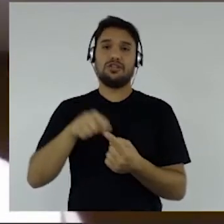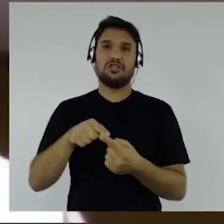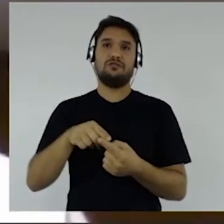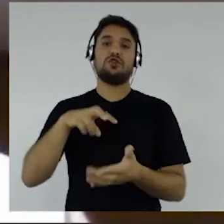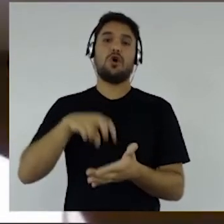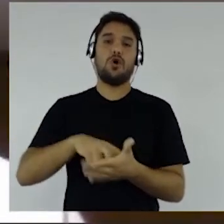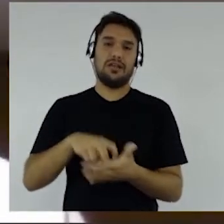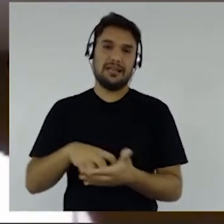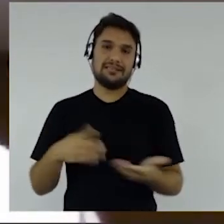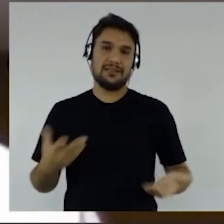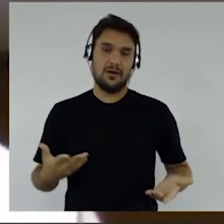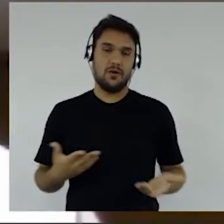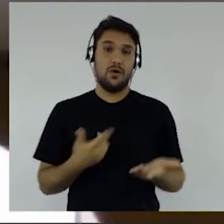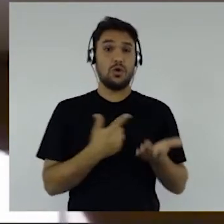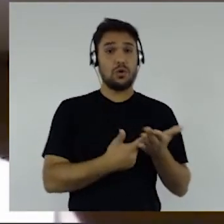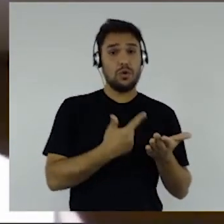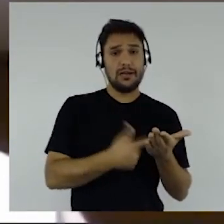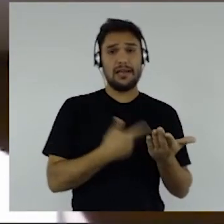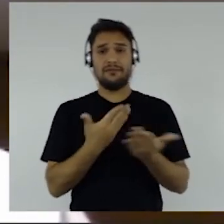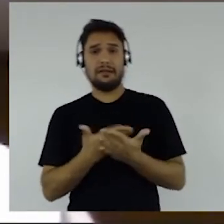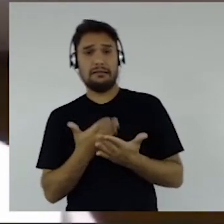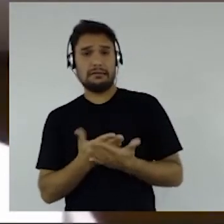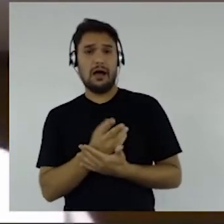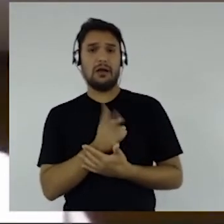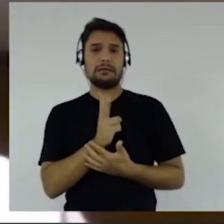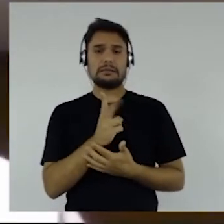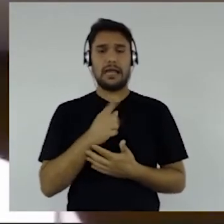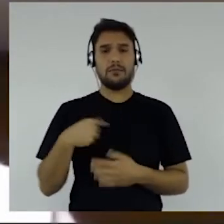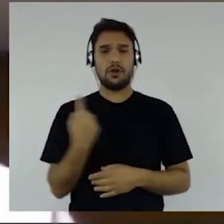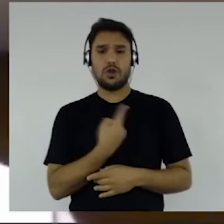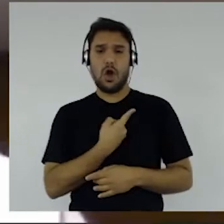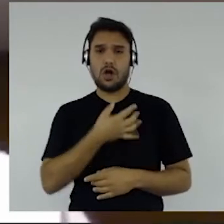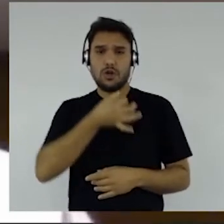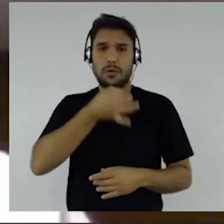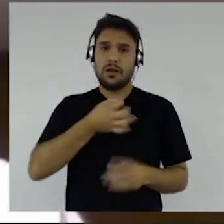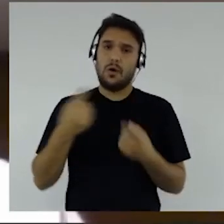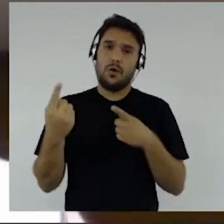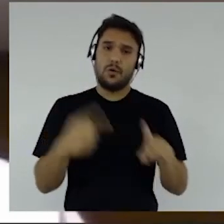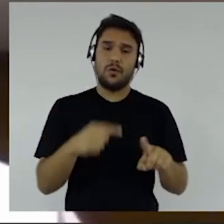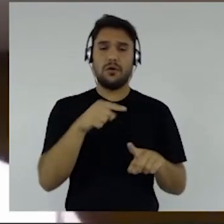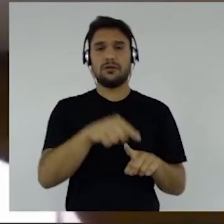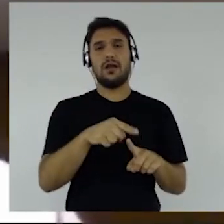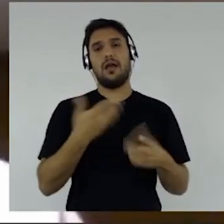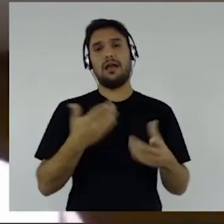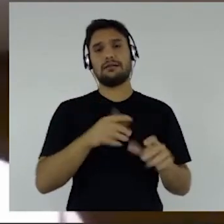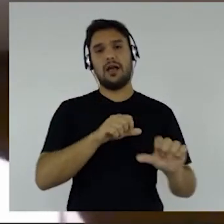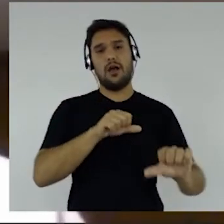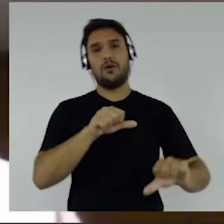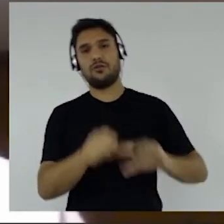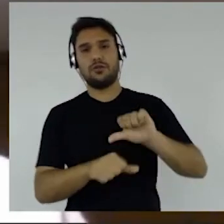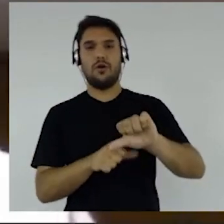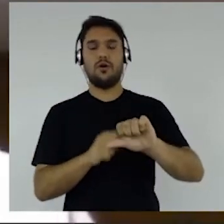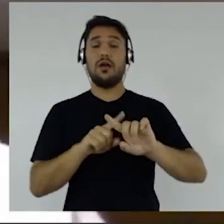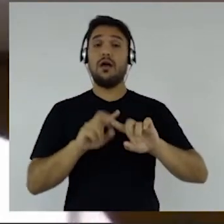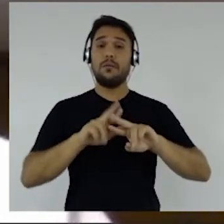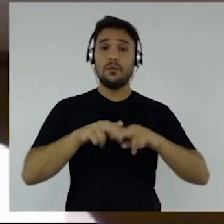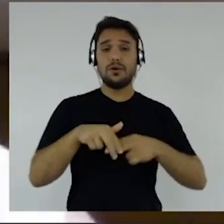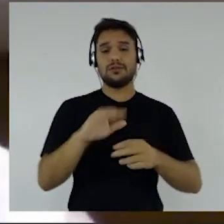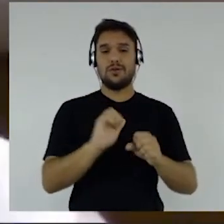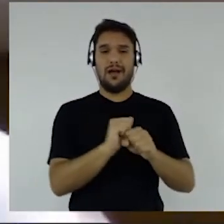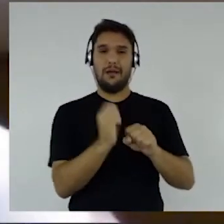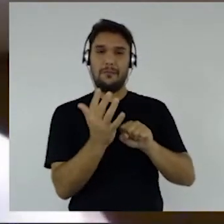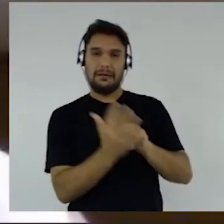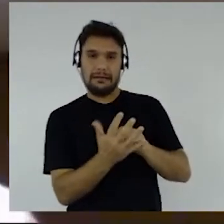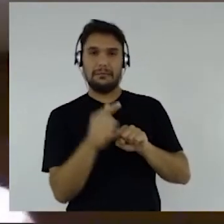Nos livros, nas aulas, sempre nos posicionamos contra essa conversão e acho que a pandemia,